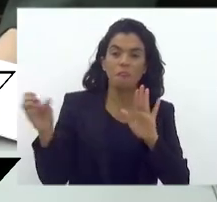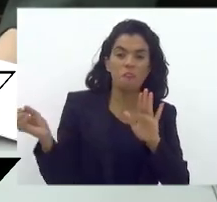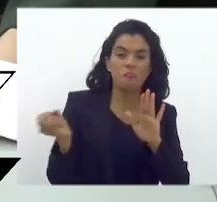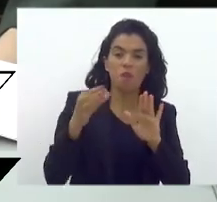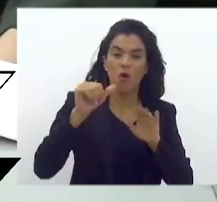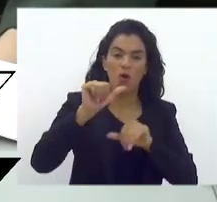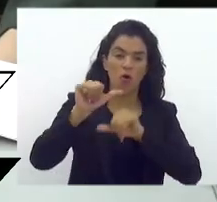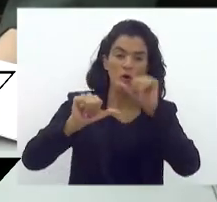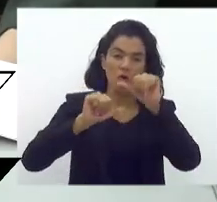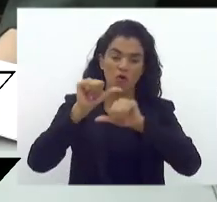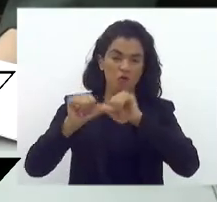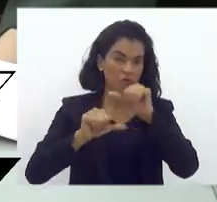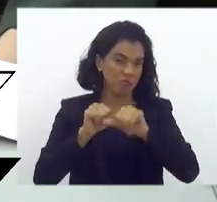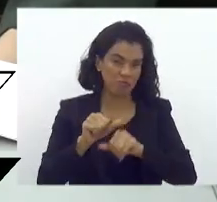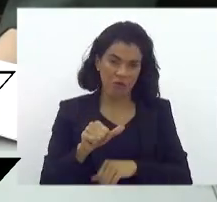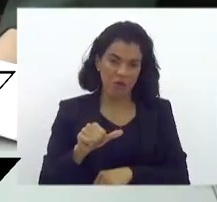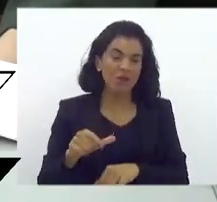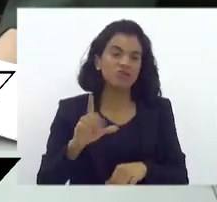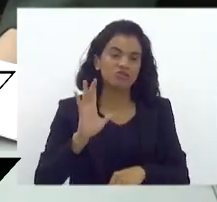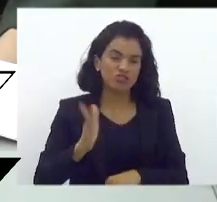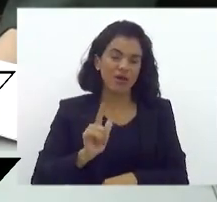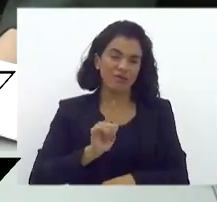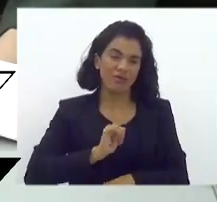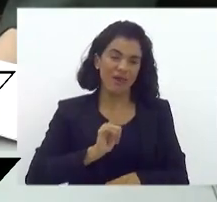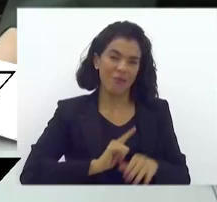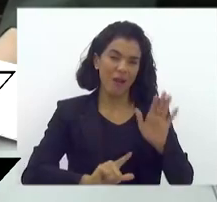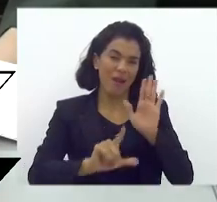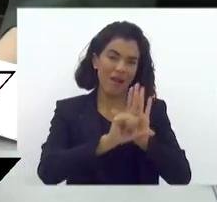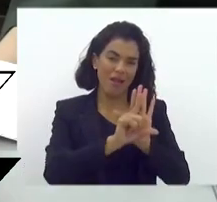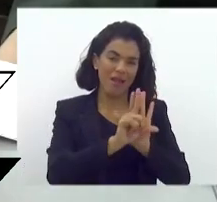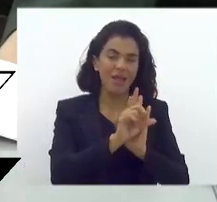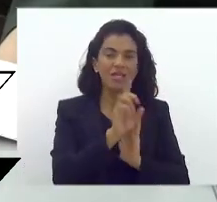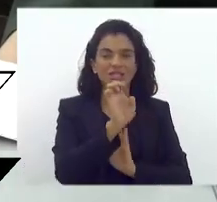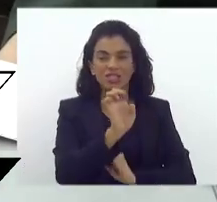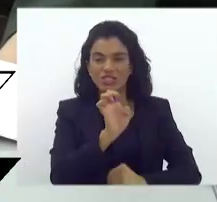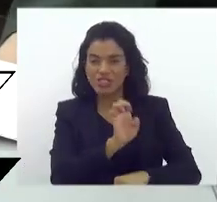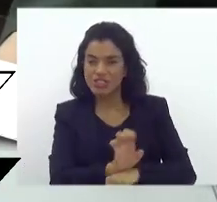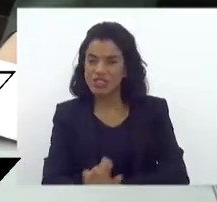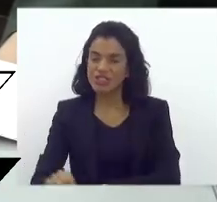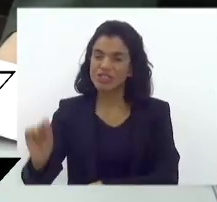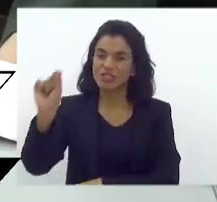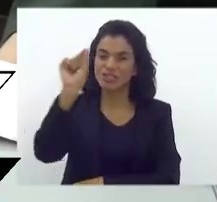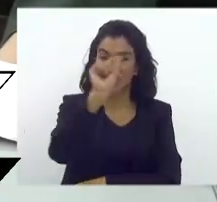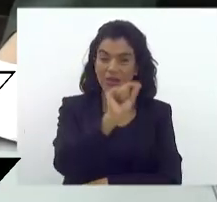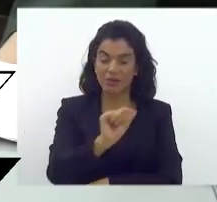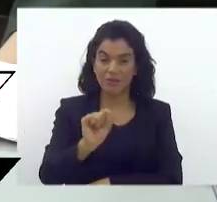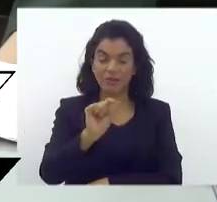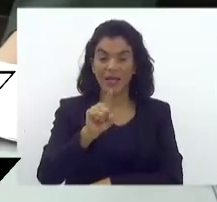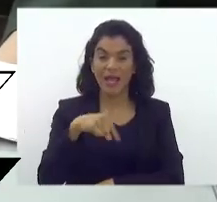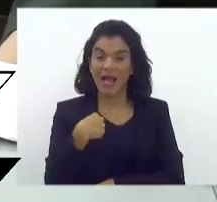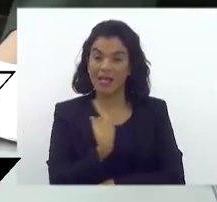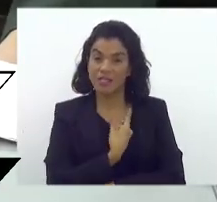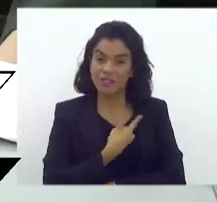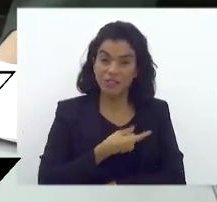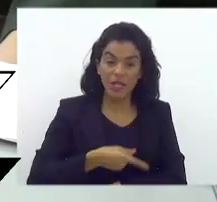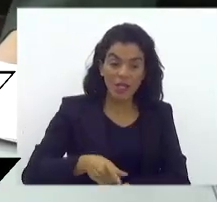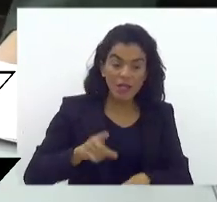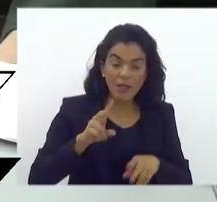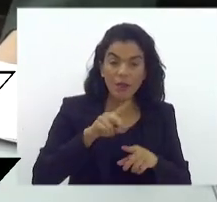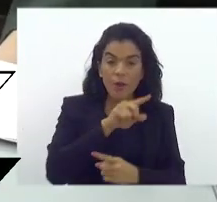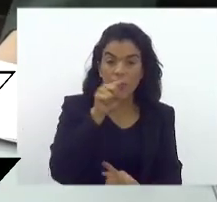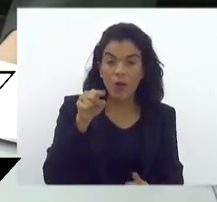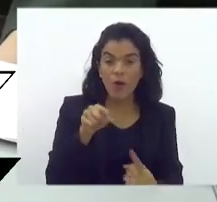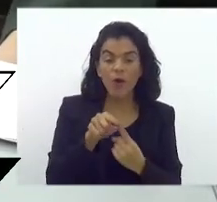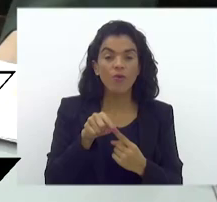inovador, já é legislação que tem em outros estados, e a gente está visando preservar os